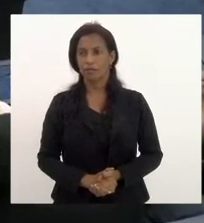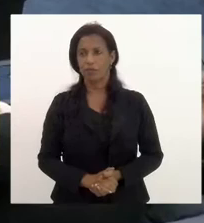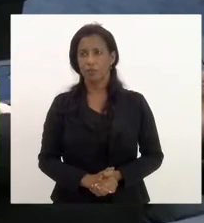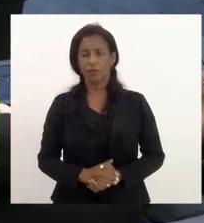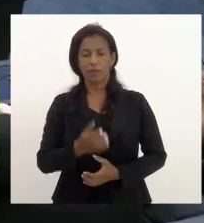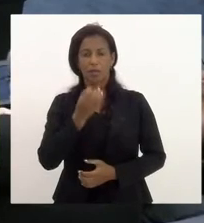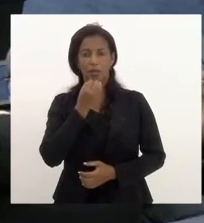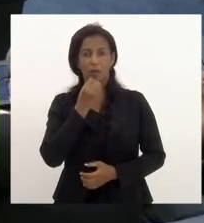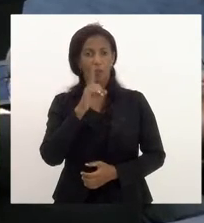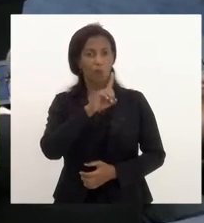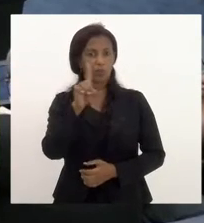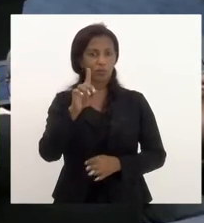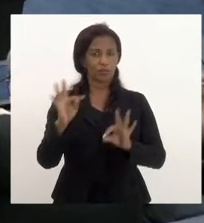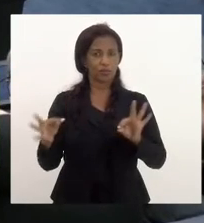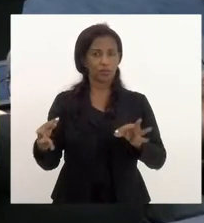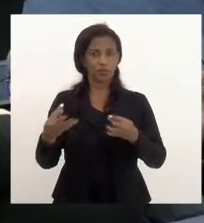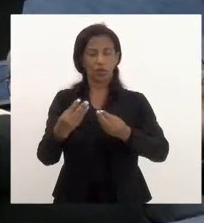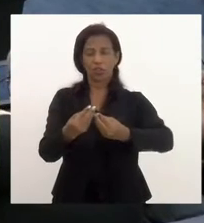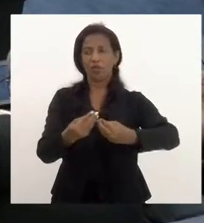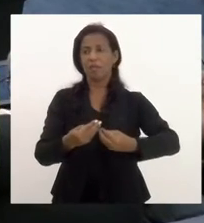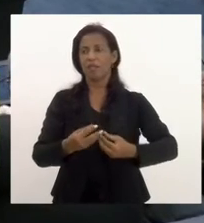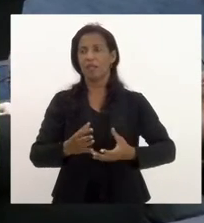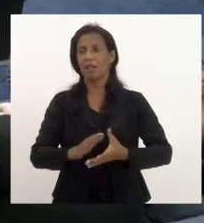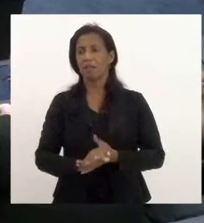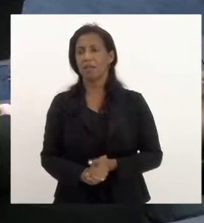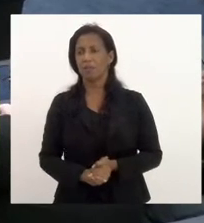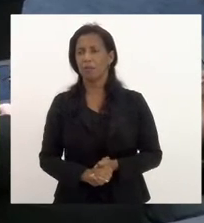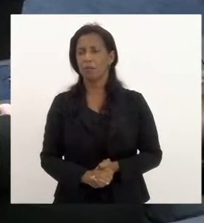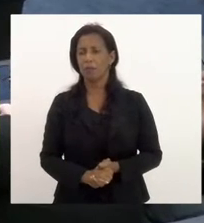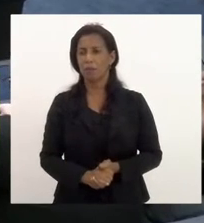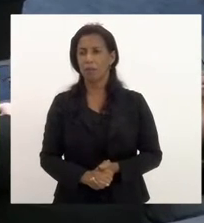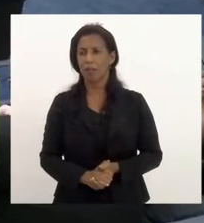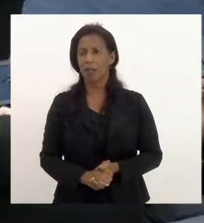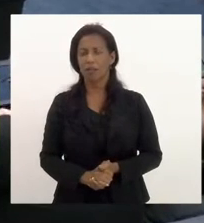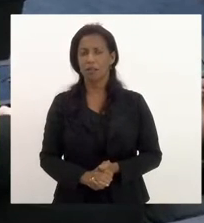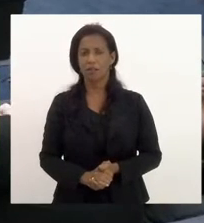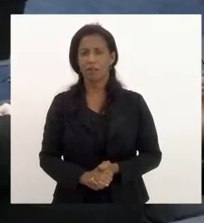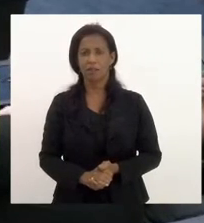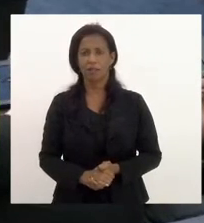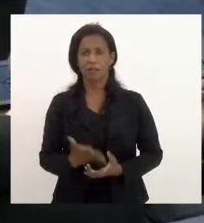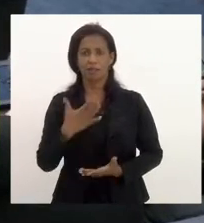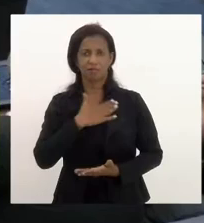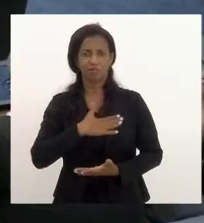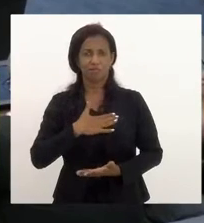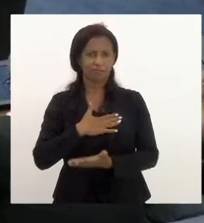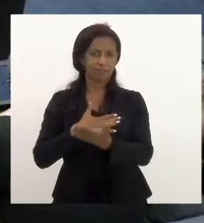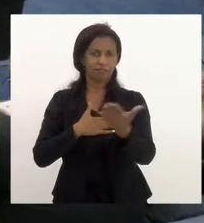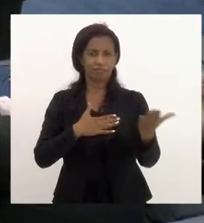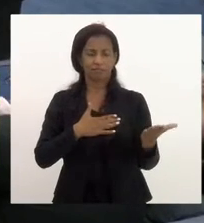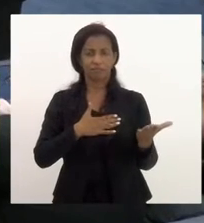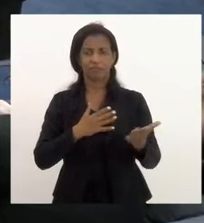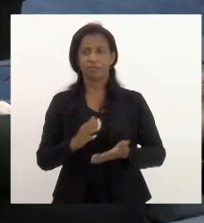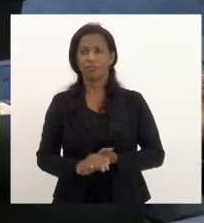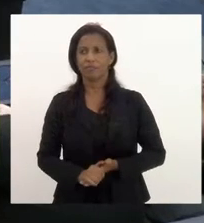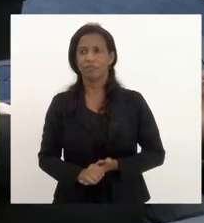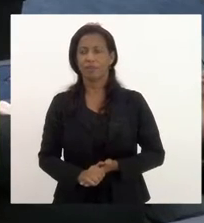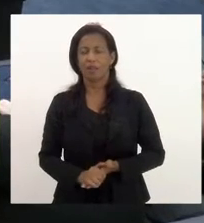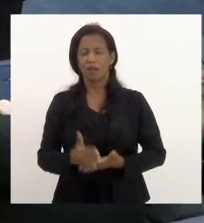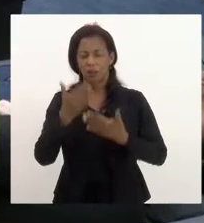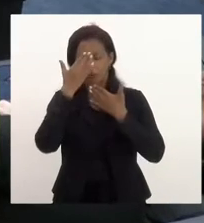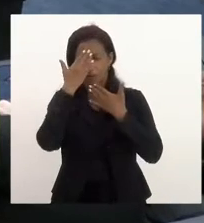Oi bom dia a todos e todas agradeço a comissão de servidores e de tributação pela